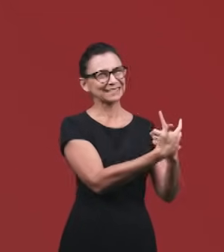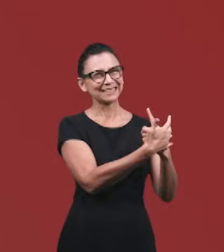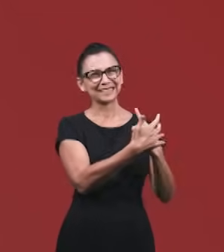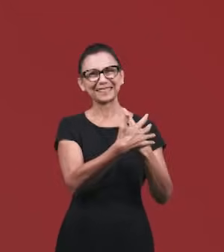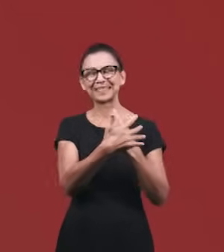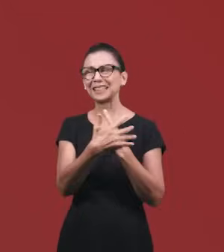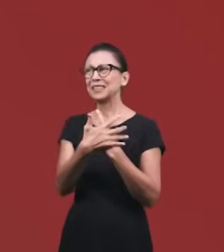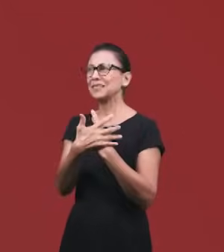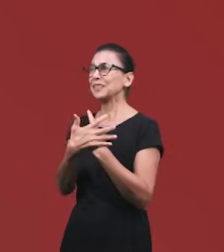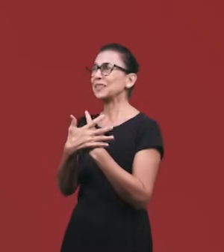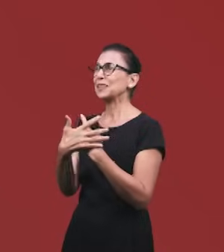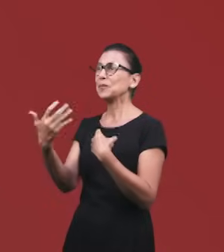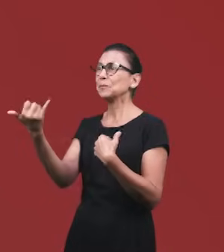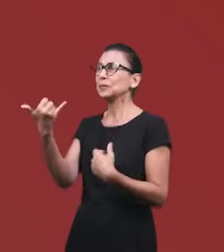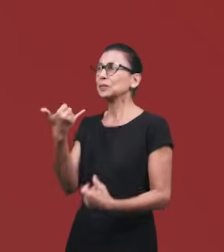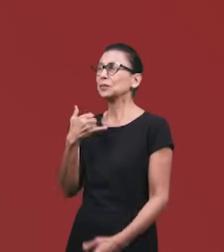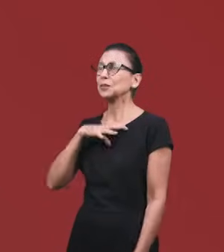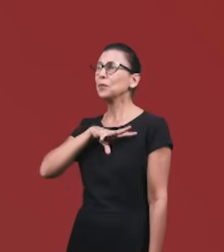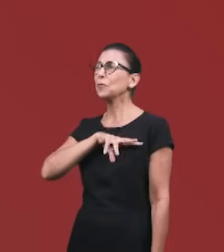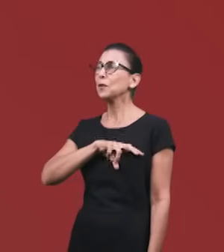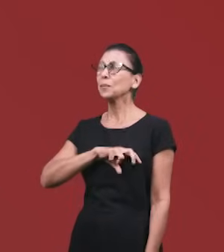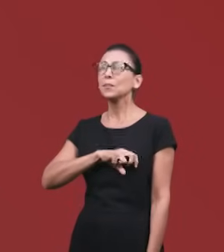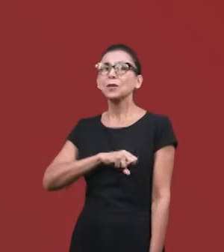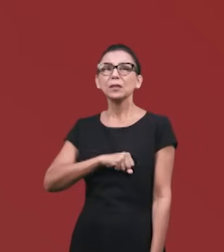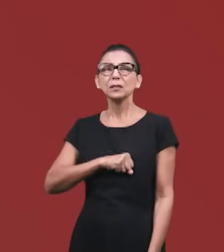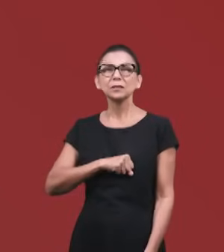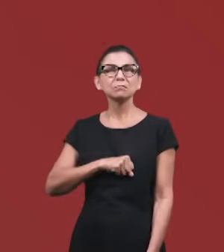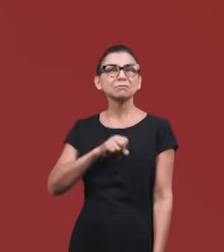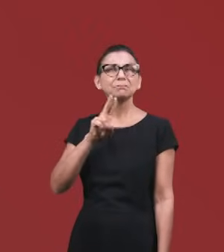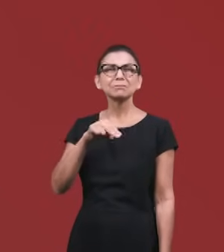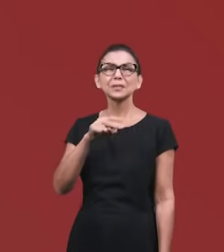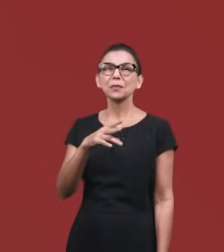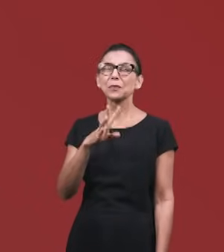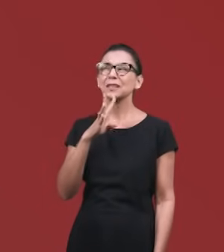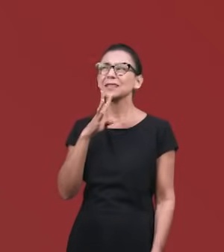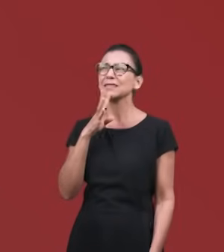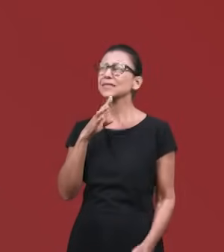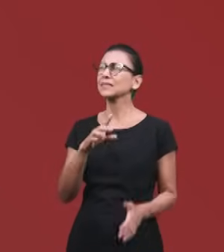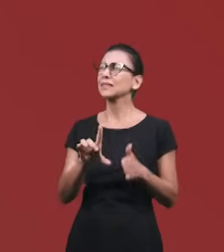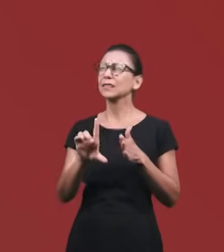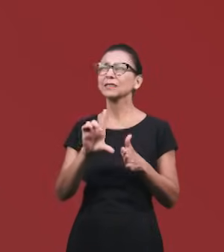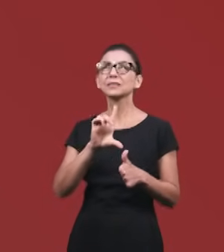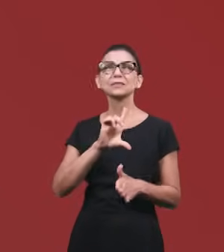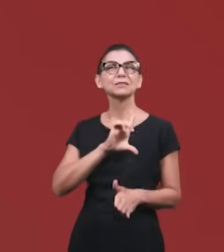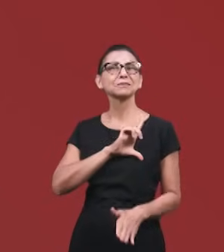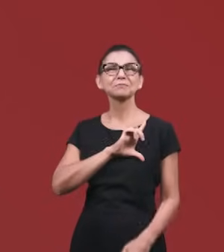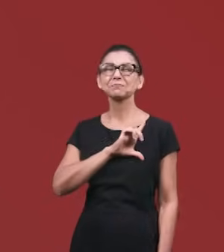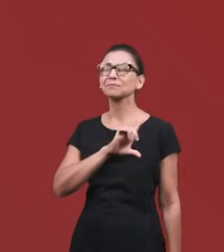ternura falou-me de o amor que jamais